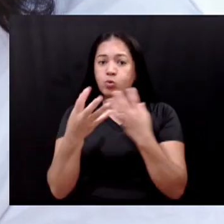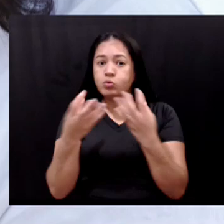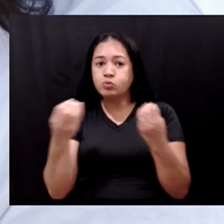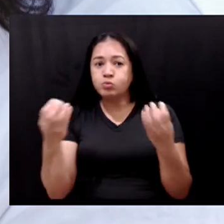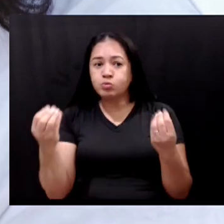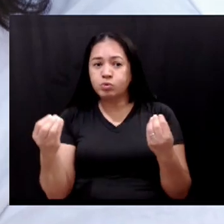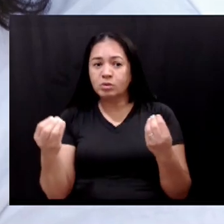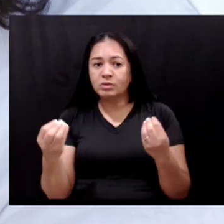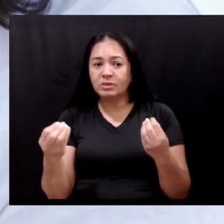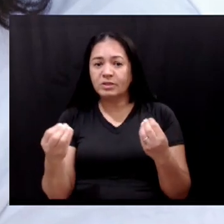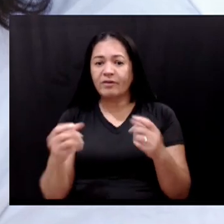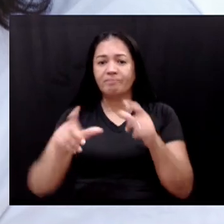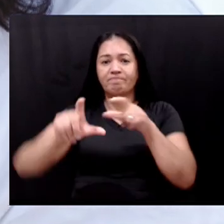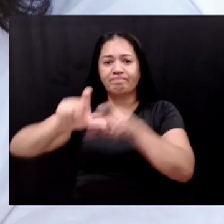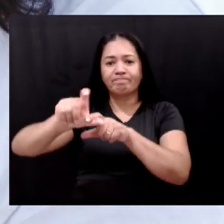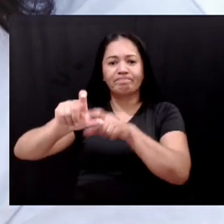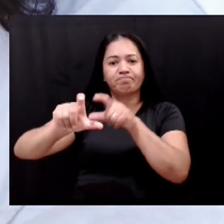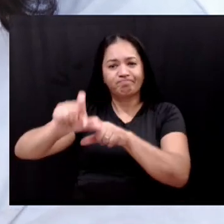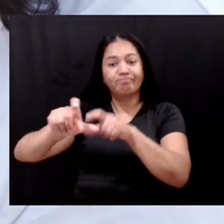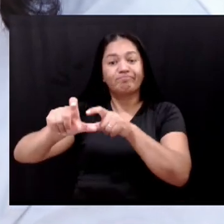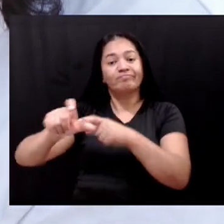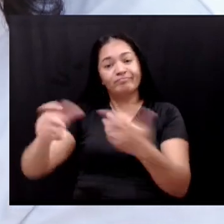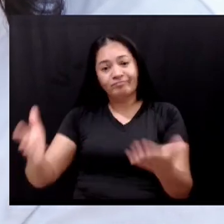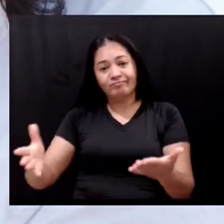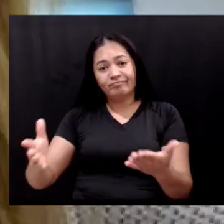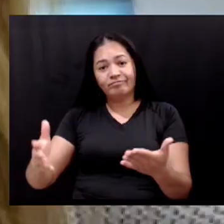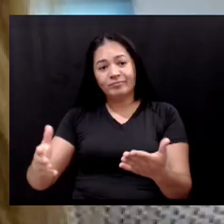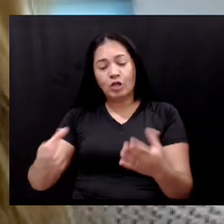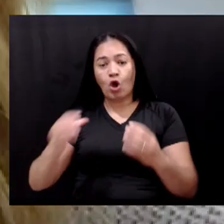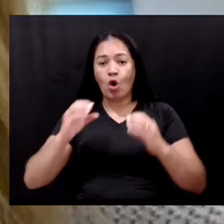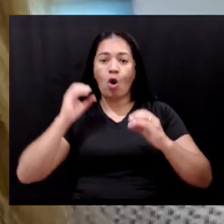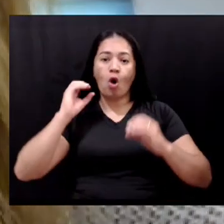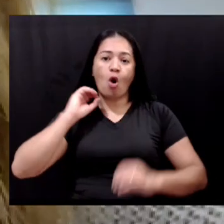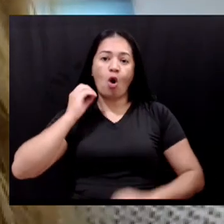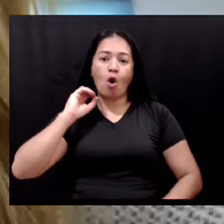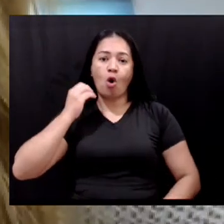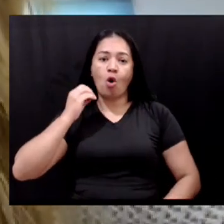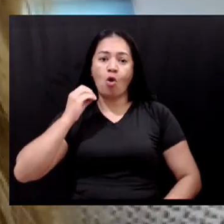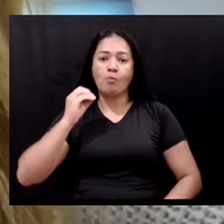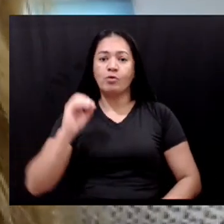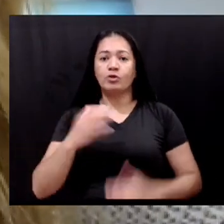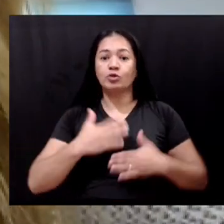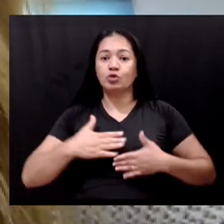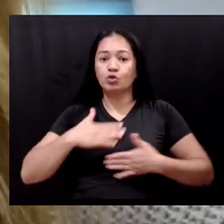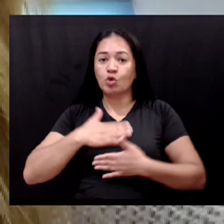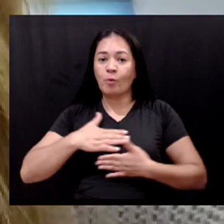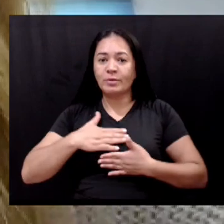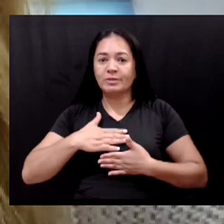dependência, liberam hormônios como dopamina de prazer, que acabam sendo